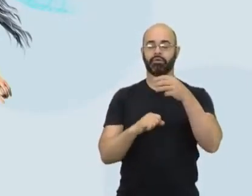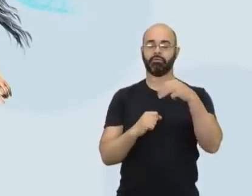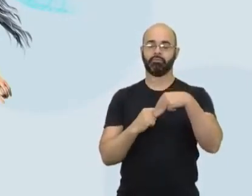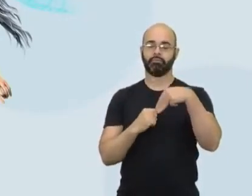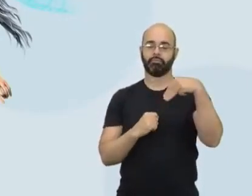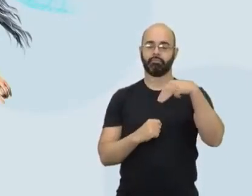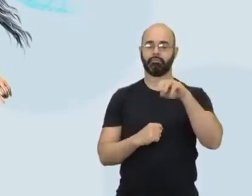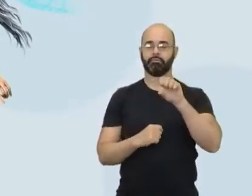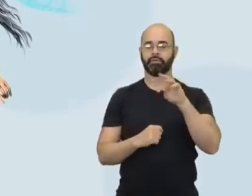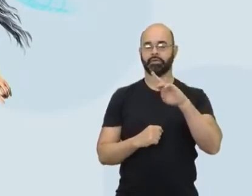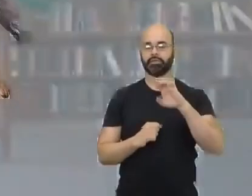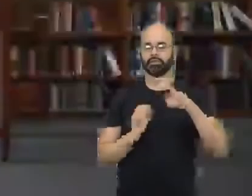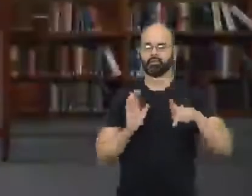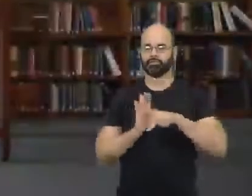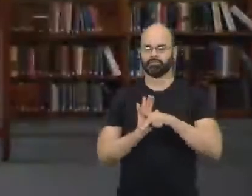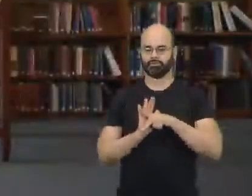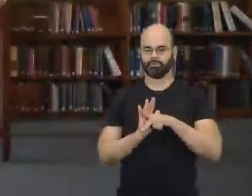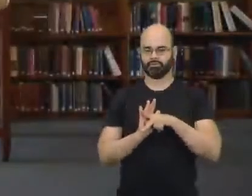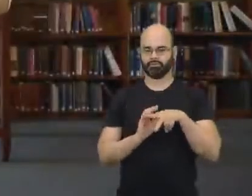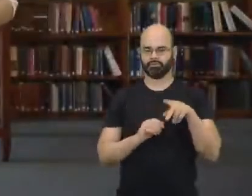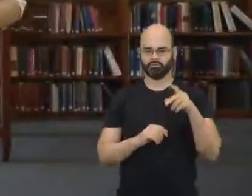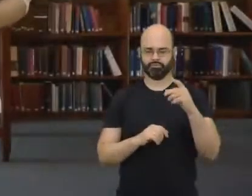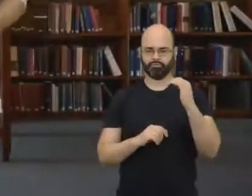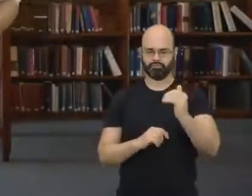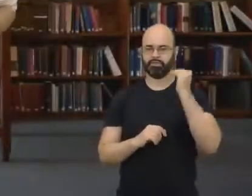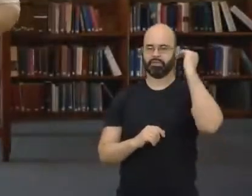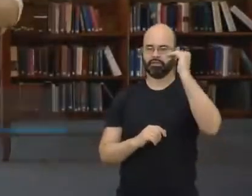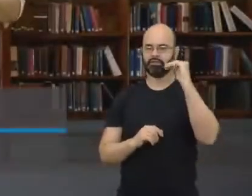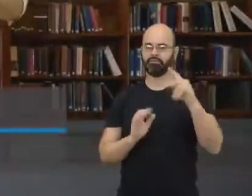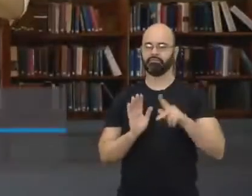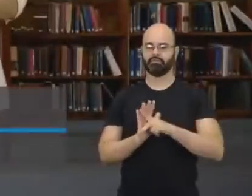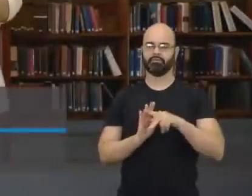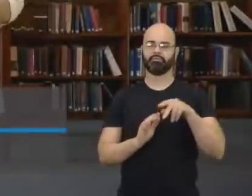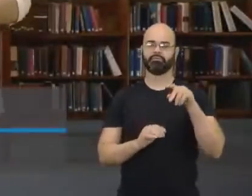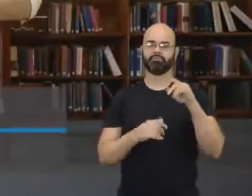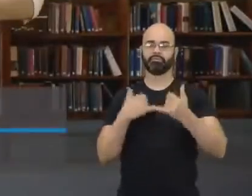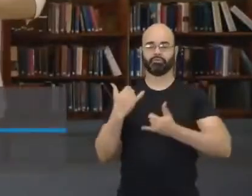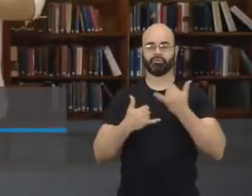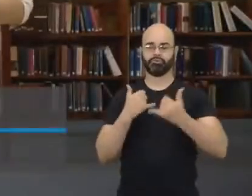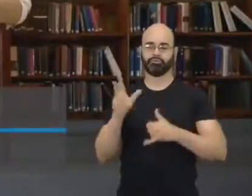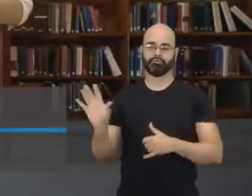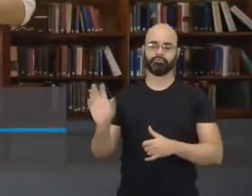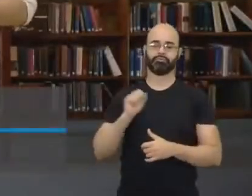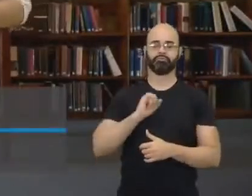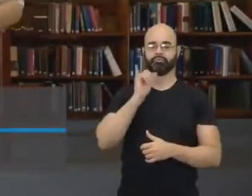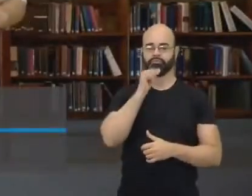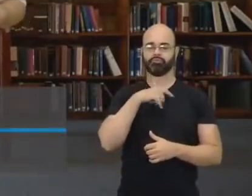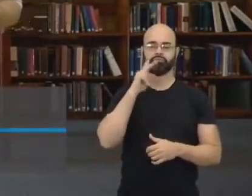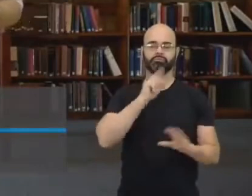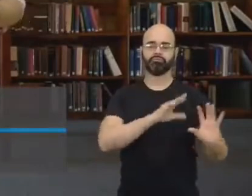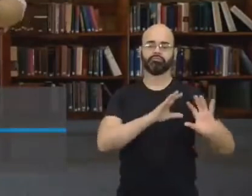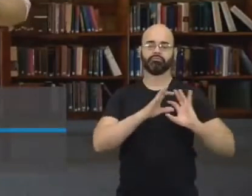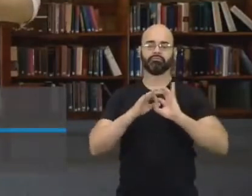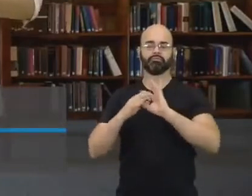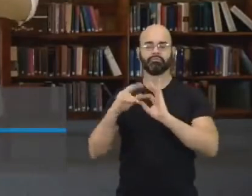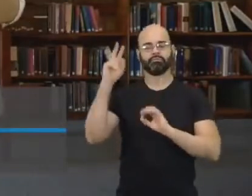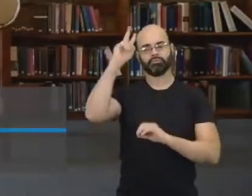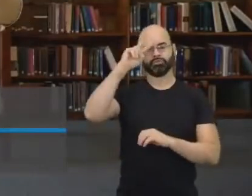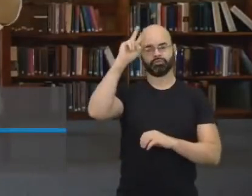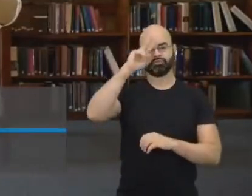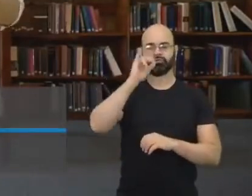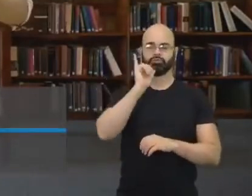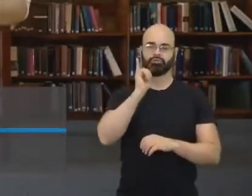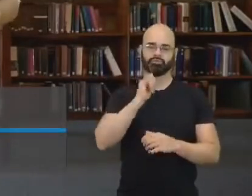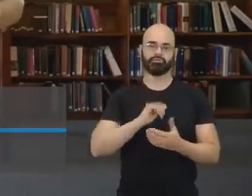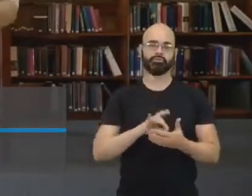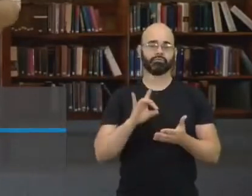Ou seja, então o RPG, ele cria personagens, ele cria narrativas, né, enredos, e ele ele